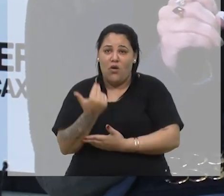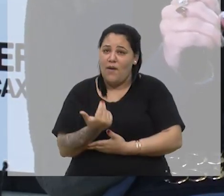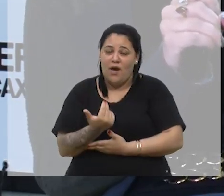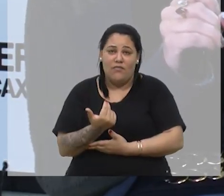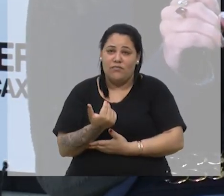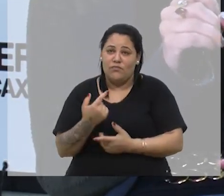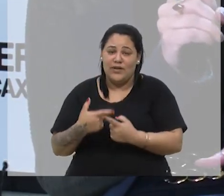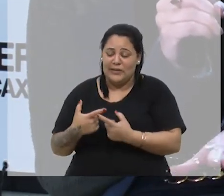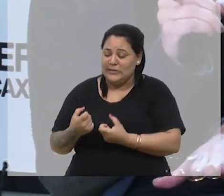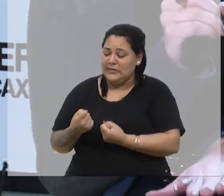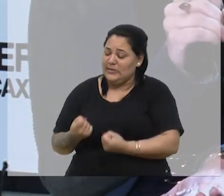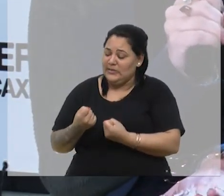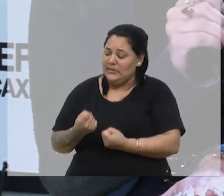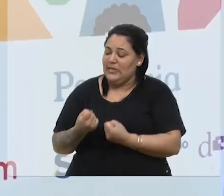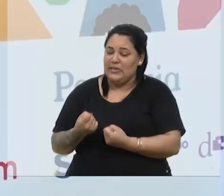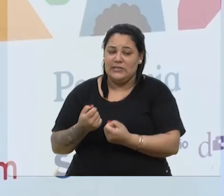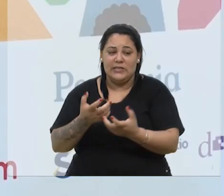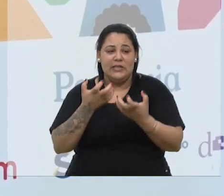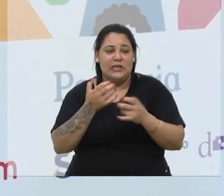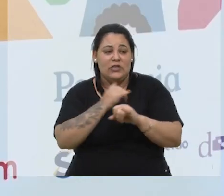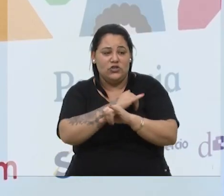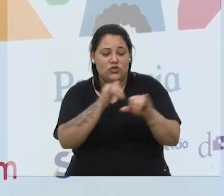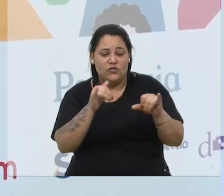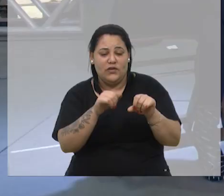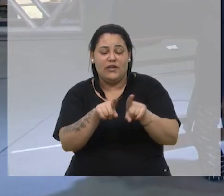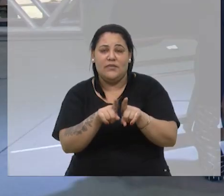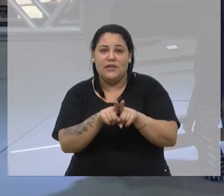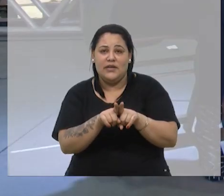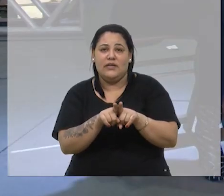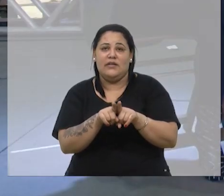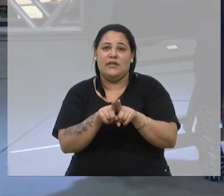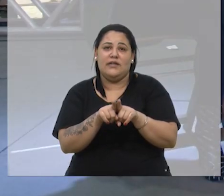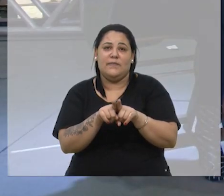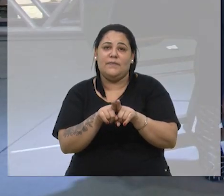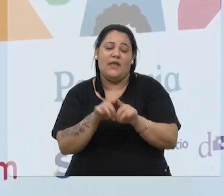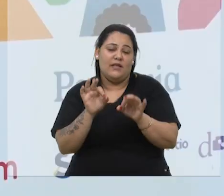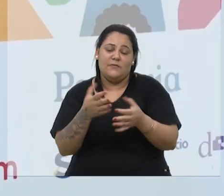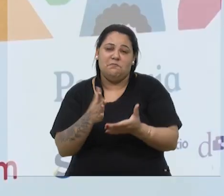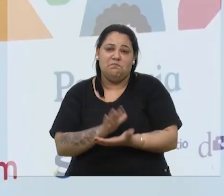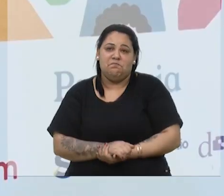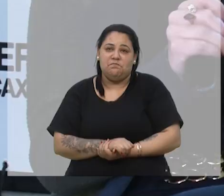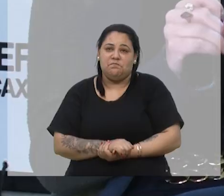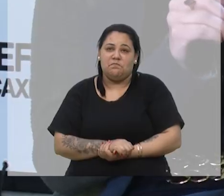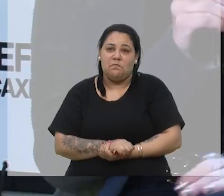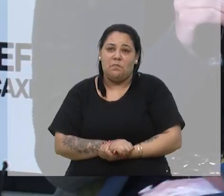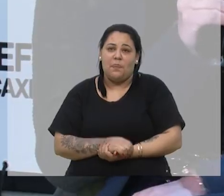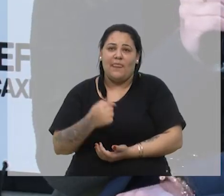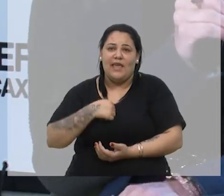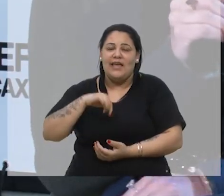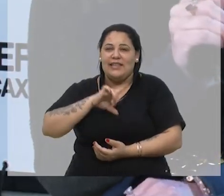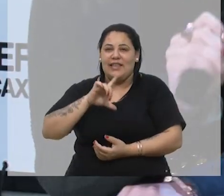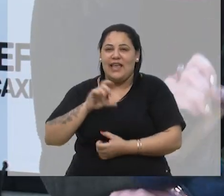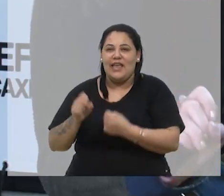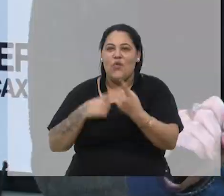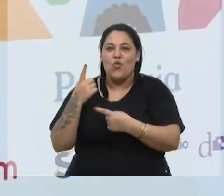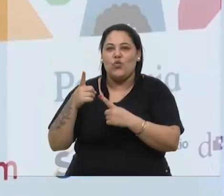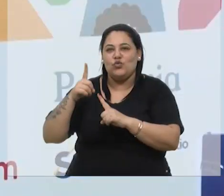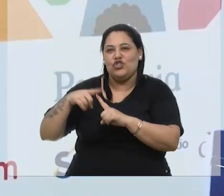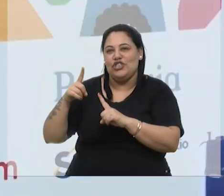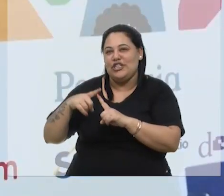Ele fazia muito bem. E justamente aí ele vai construindo até que ele resolve